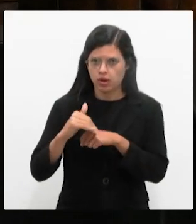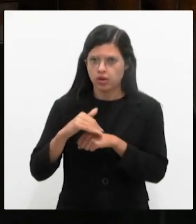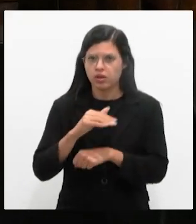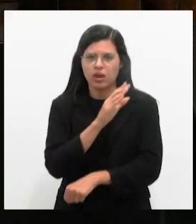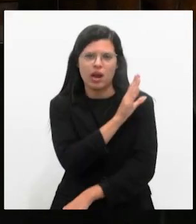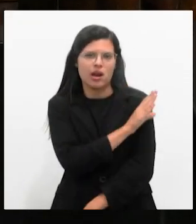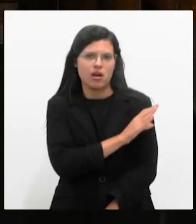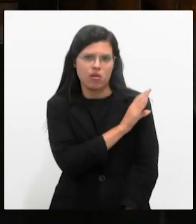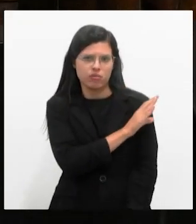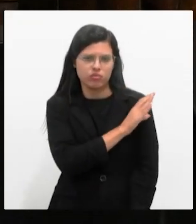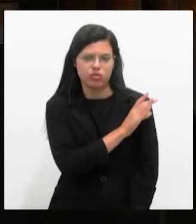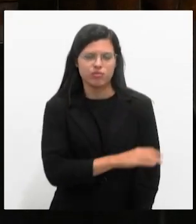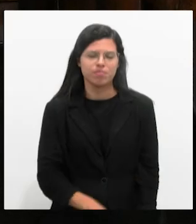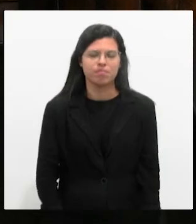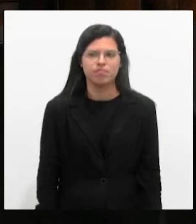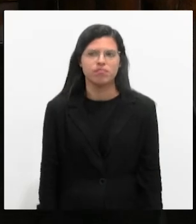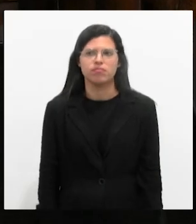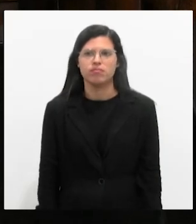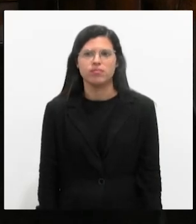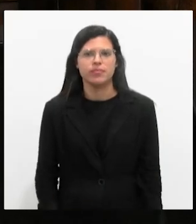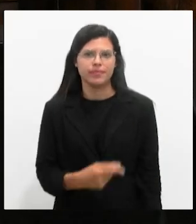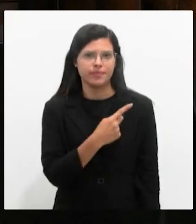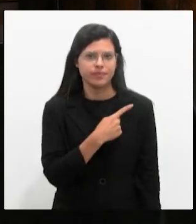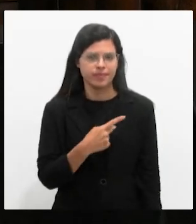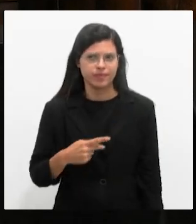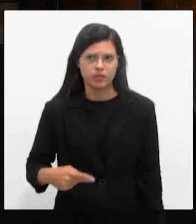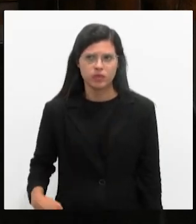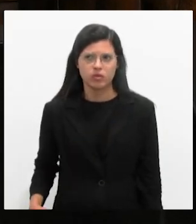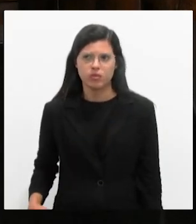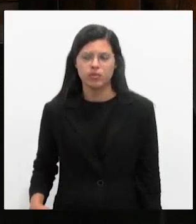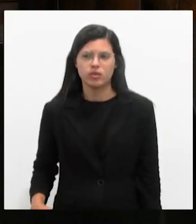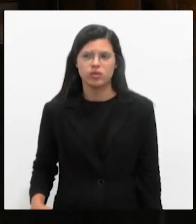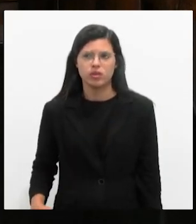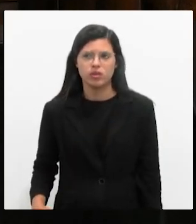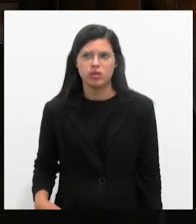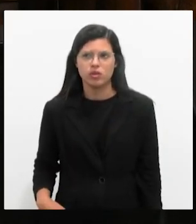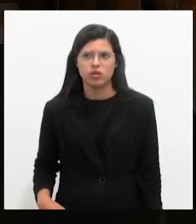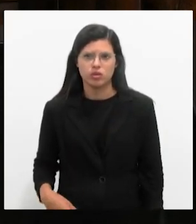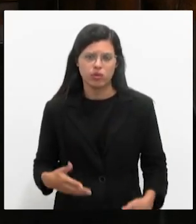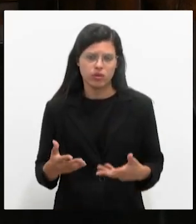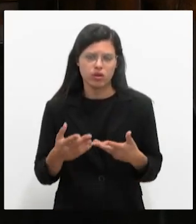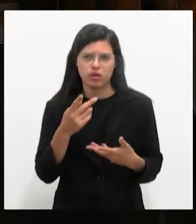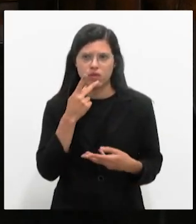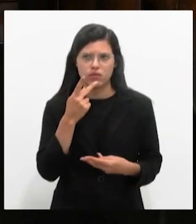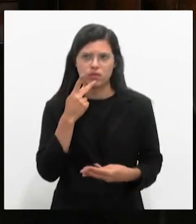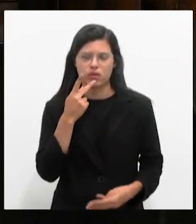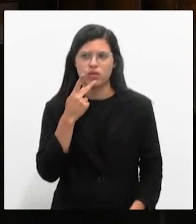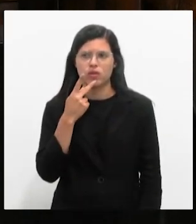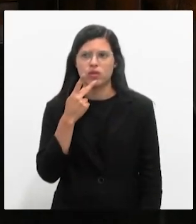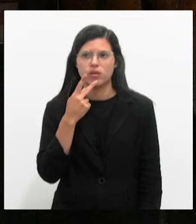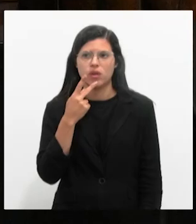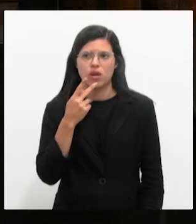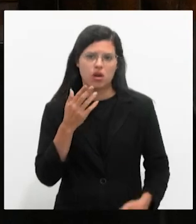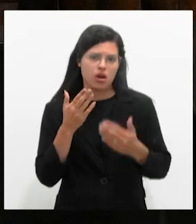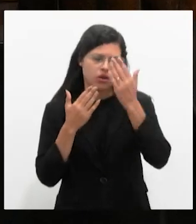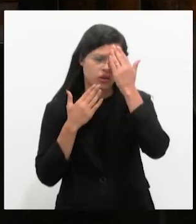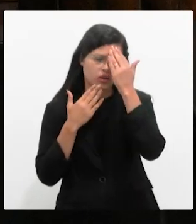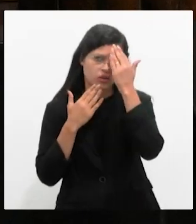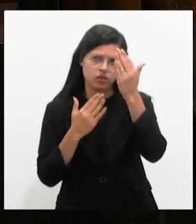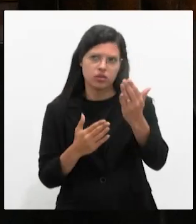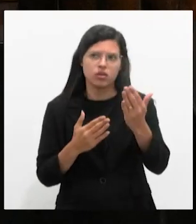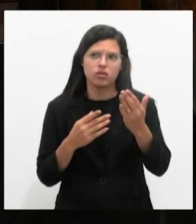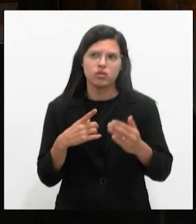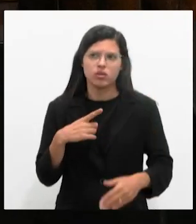de Goytacazes. Então, senhor presidente, era essa a questão que eu queria trazer. Agradeço o senhor ter